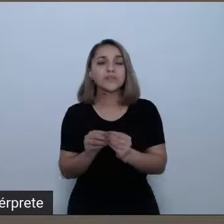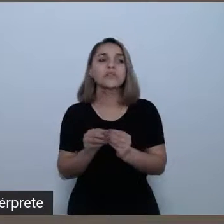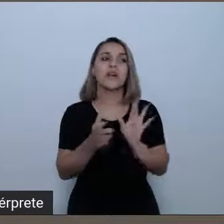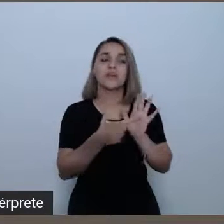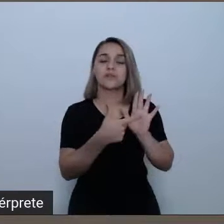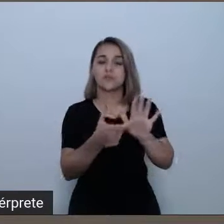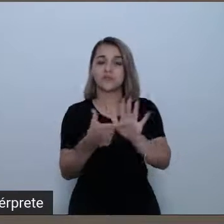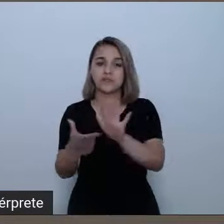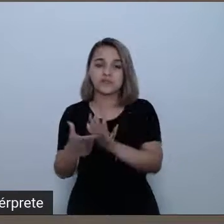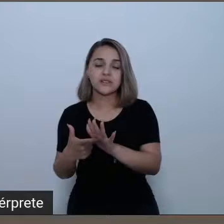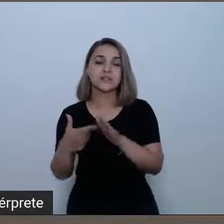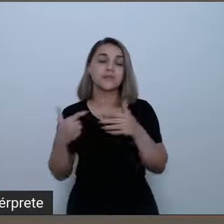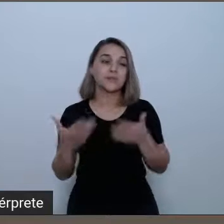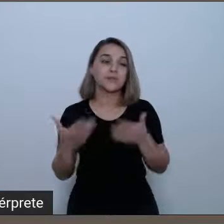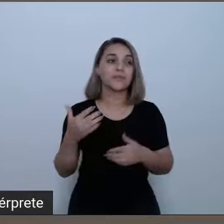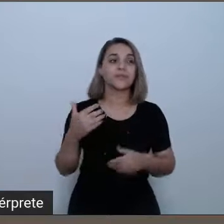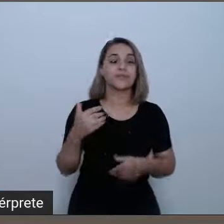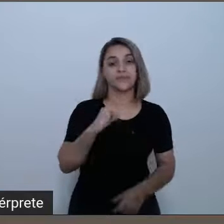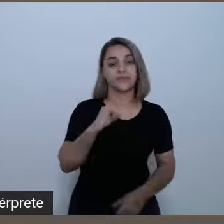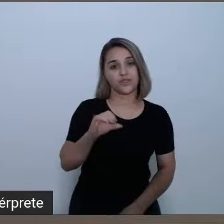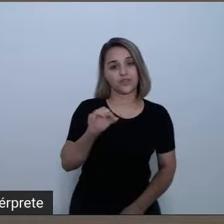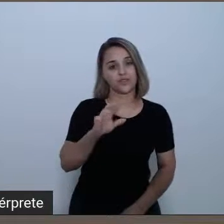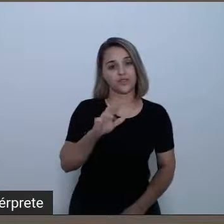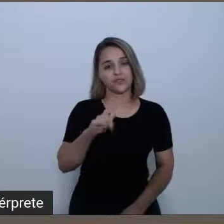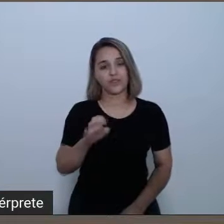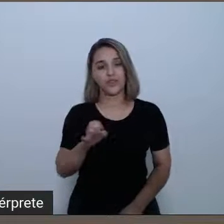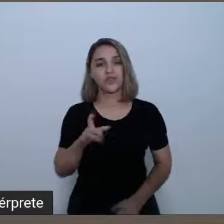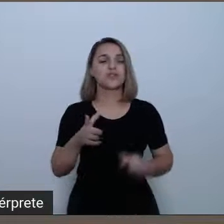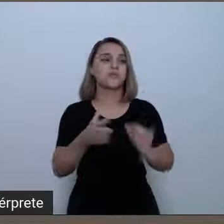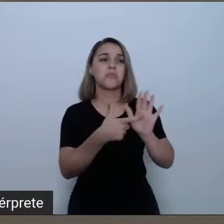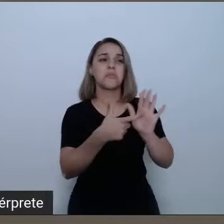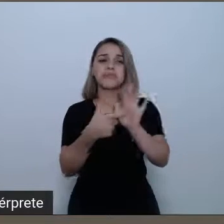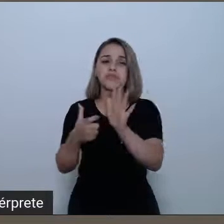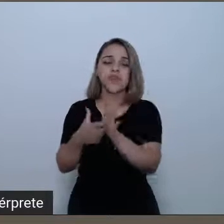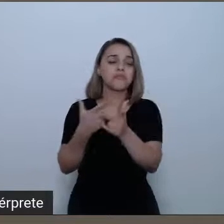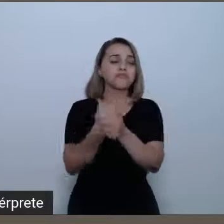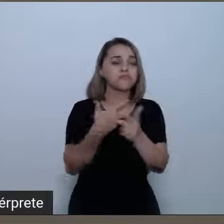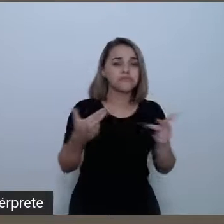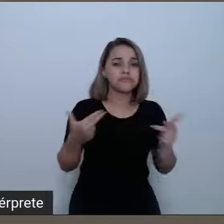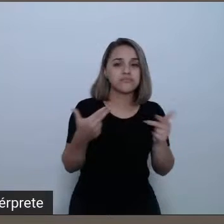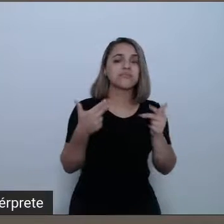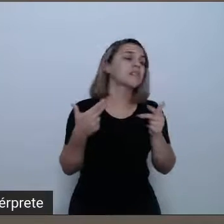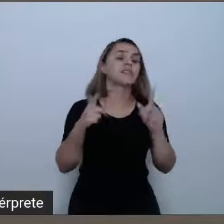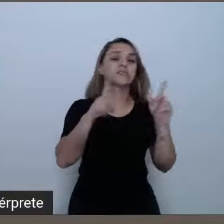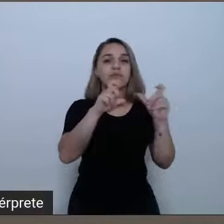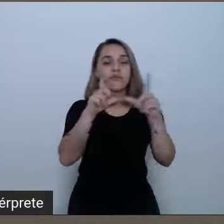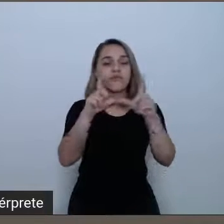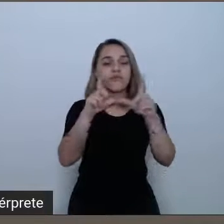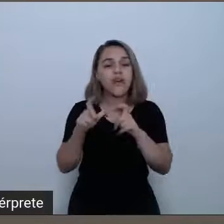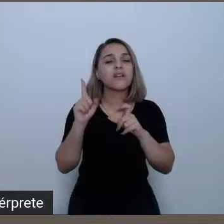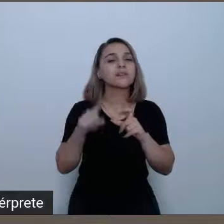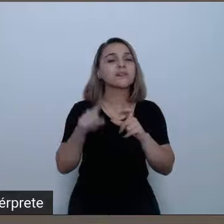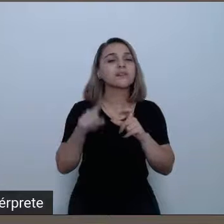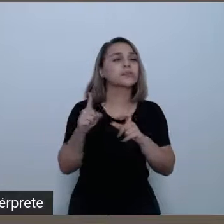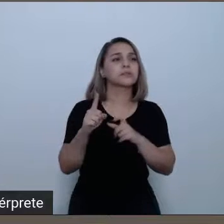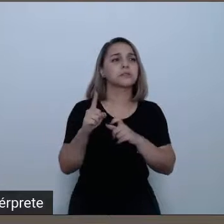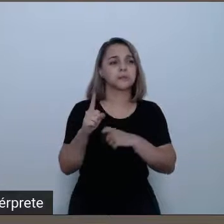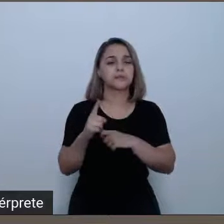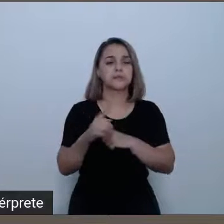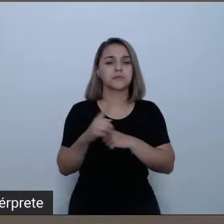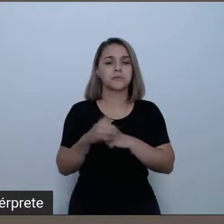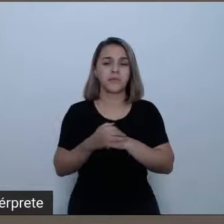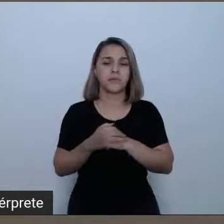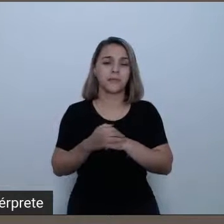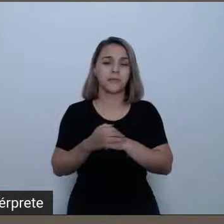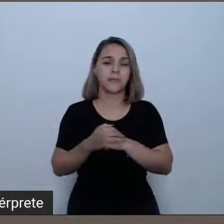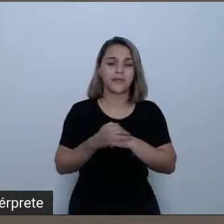O Jorge de Castro expôs uma série de retratos que ele fez. É um fotógrafo também bastante... sumiu, né? É difícil